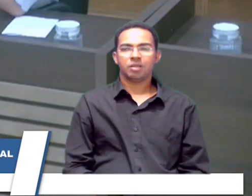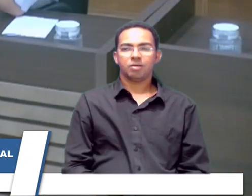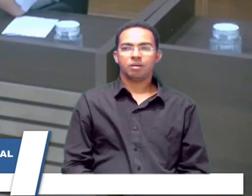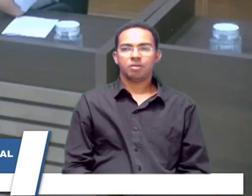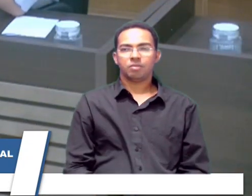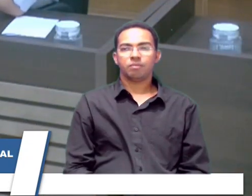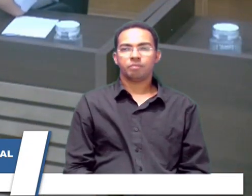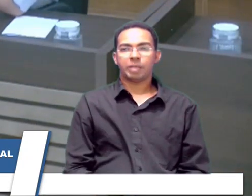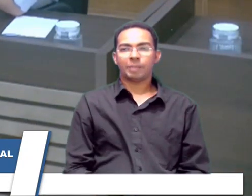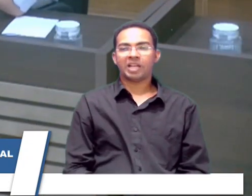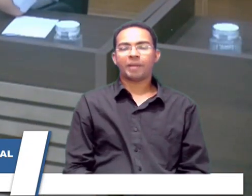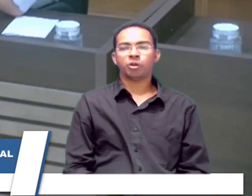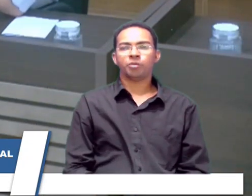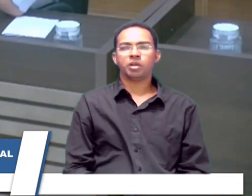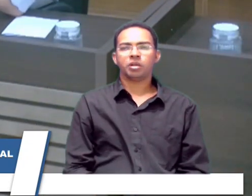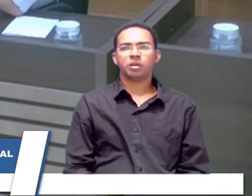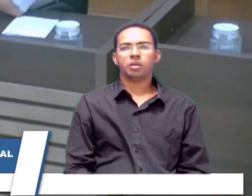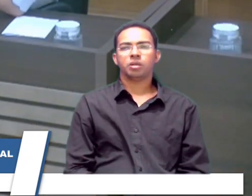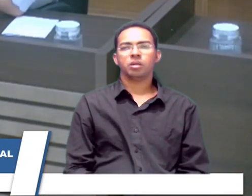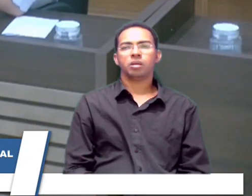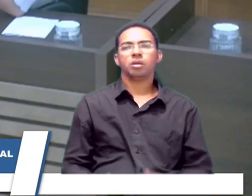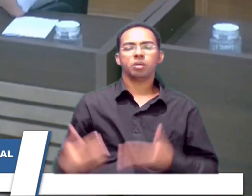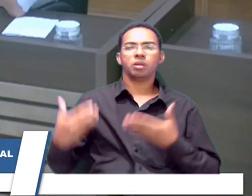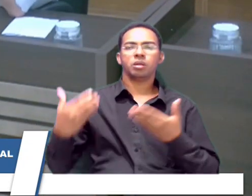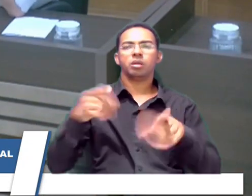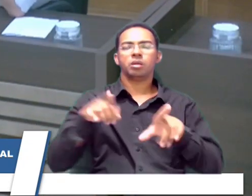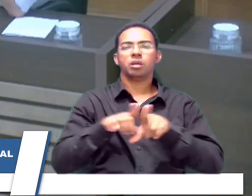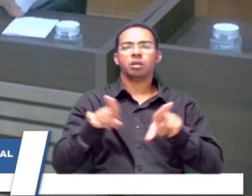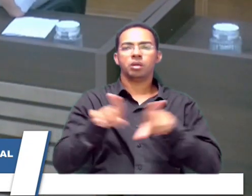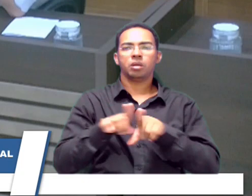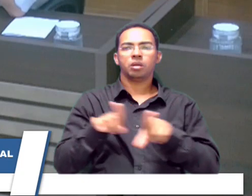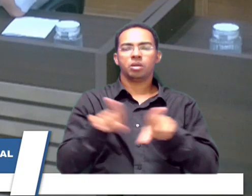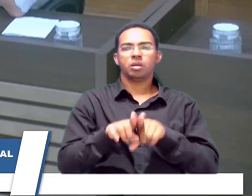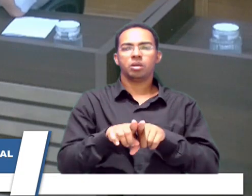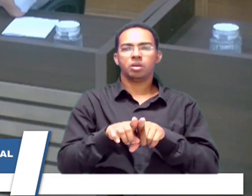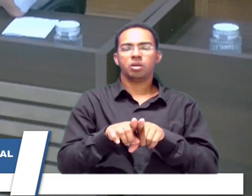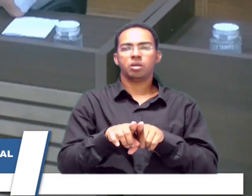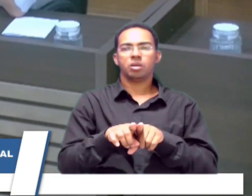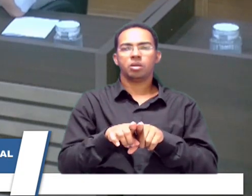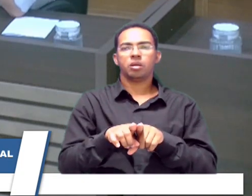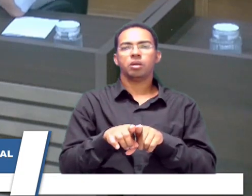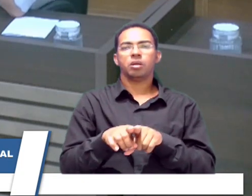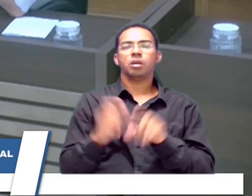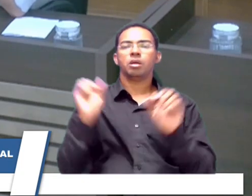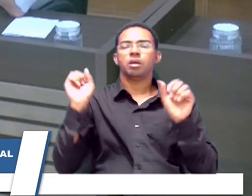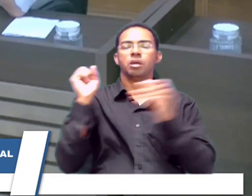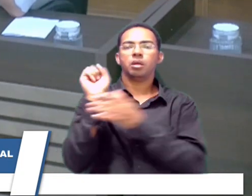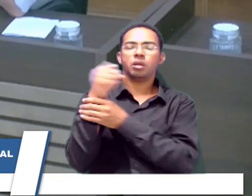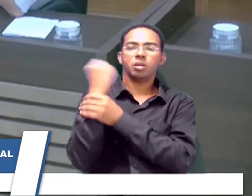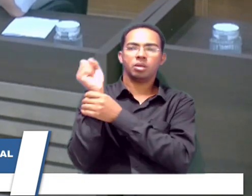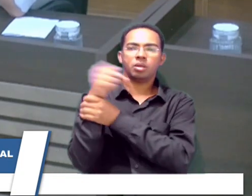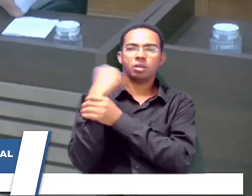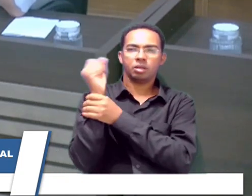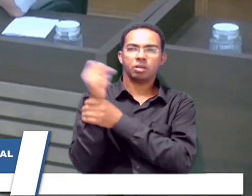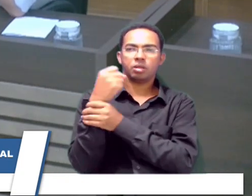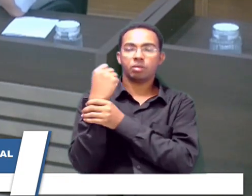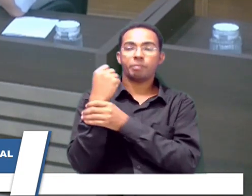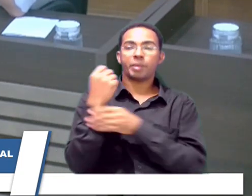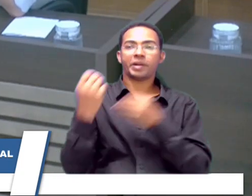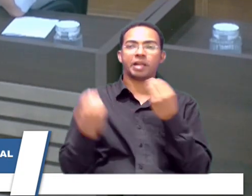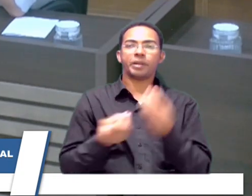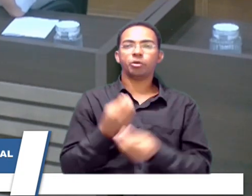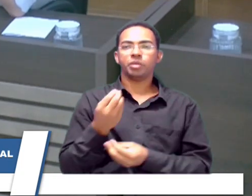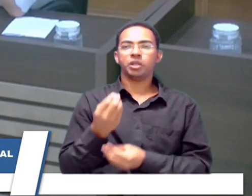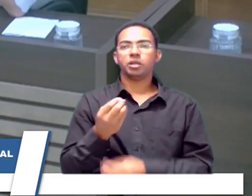Eu queria chamar também a terapeuta ocupacional, a